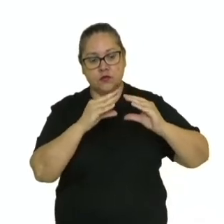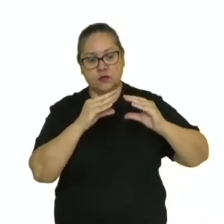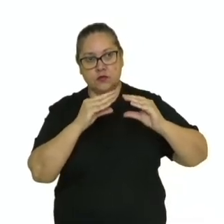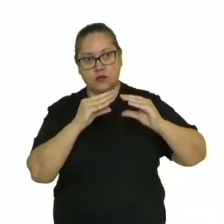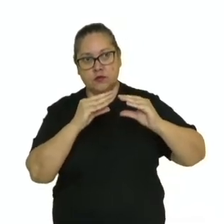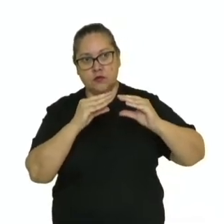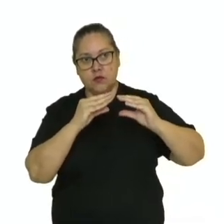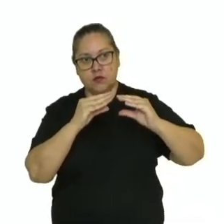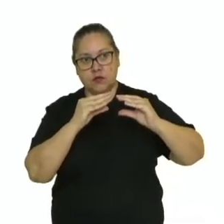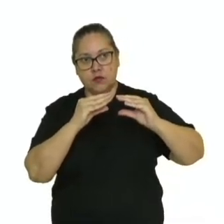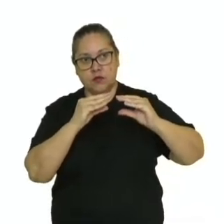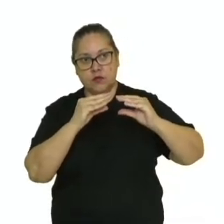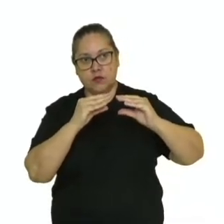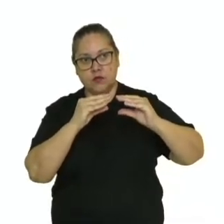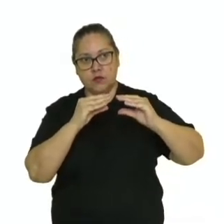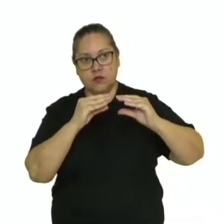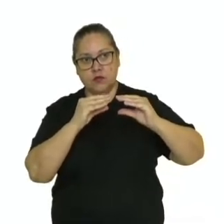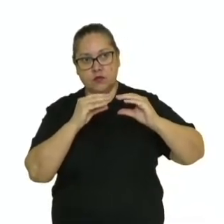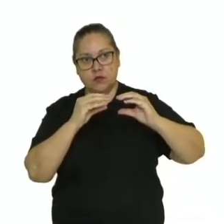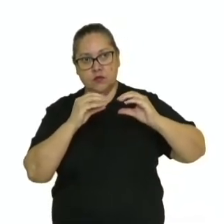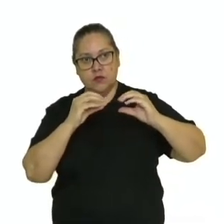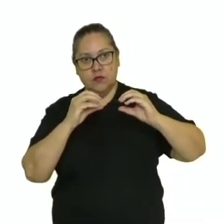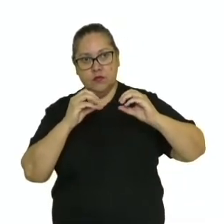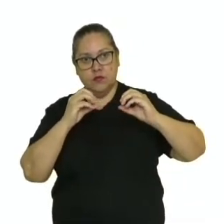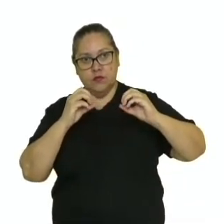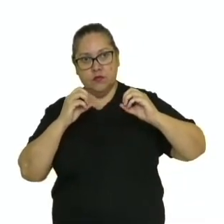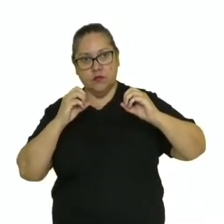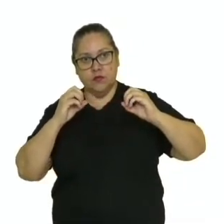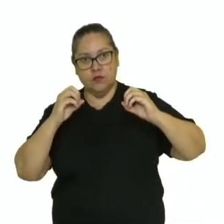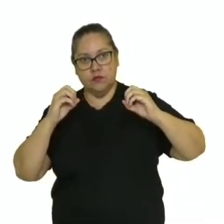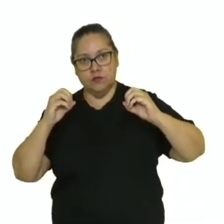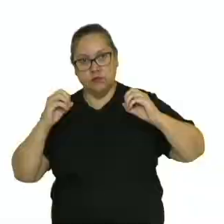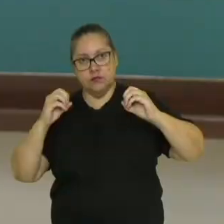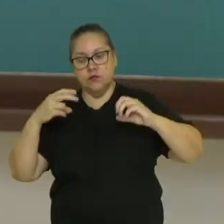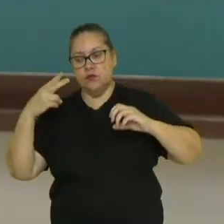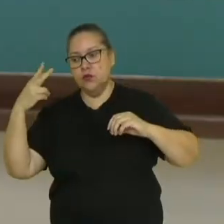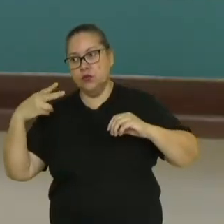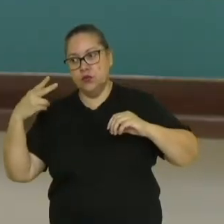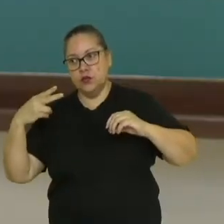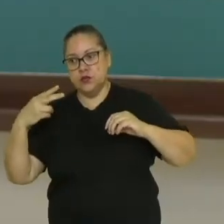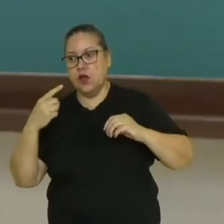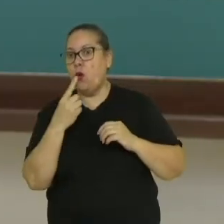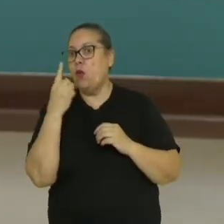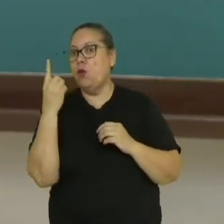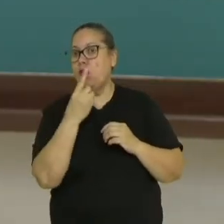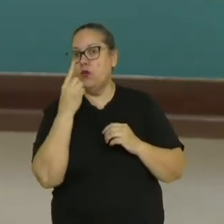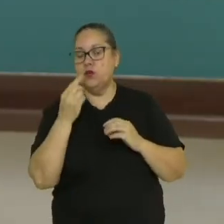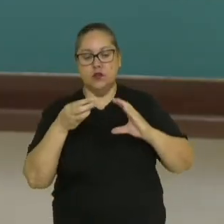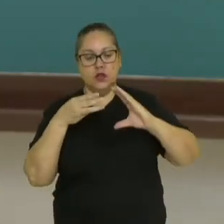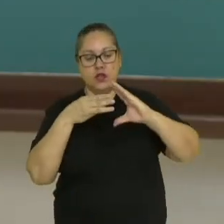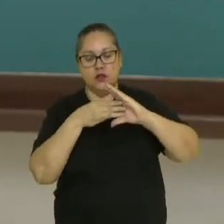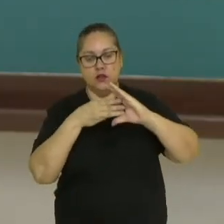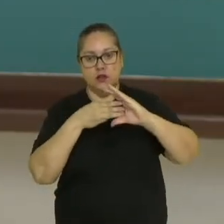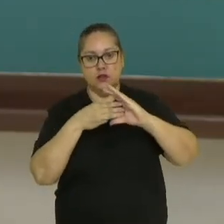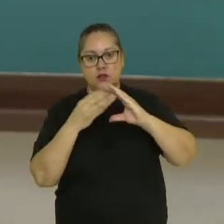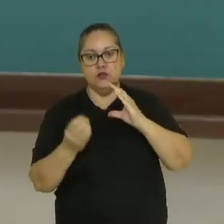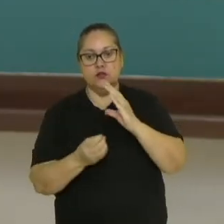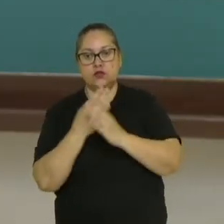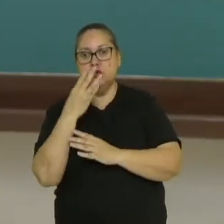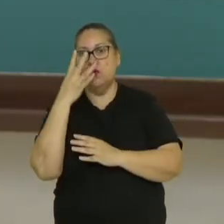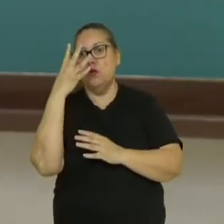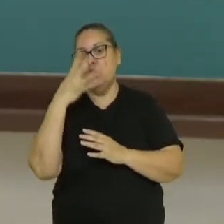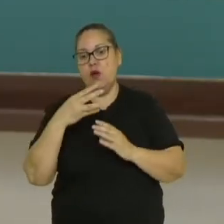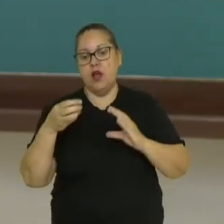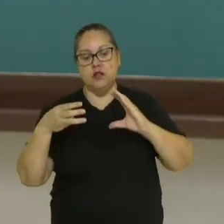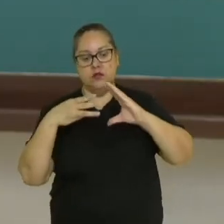Anáfase, observe ali um cromossomo só. E depois a telófase 2. Então, uma única célula originou 4 células.